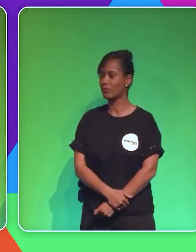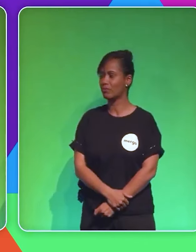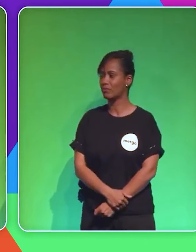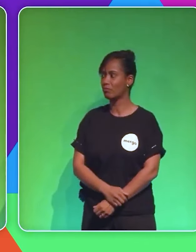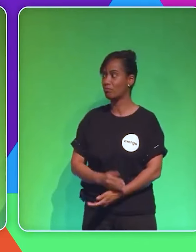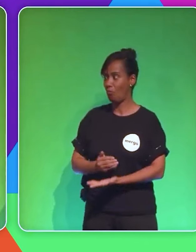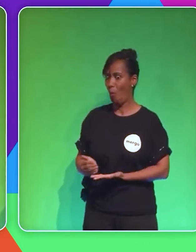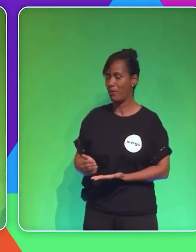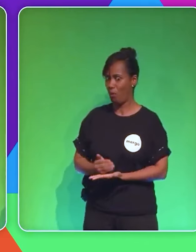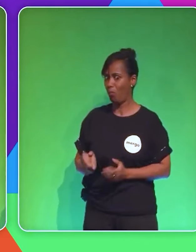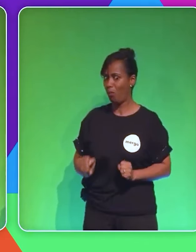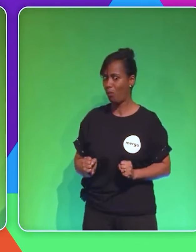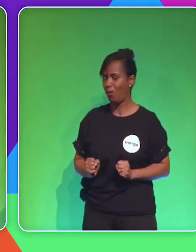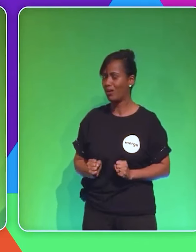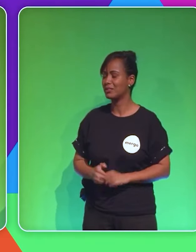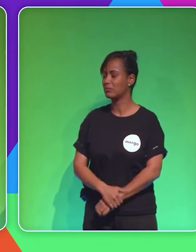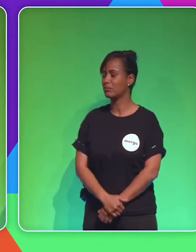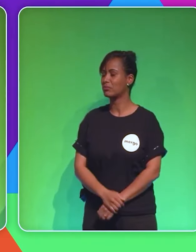prosseguir aqui